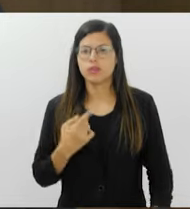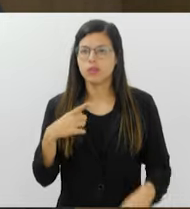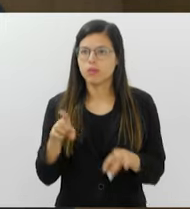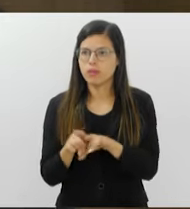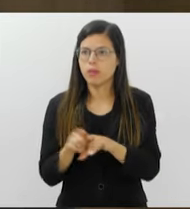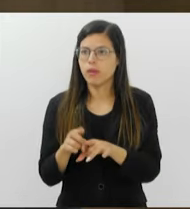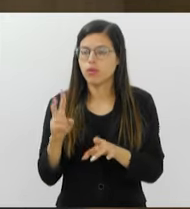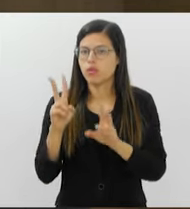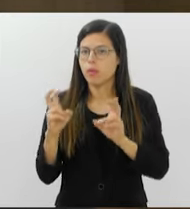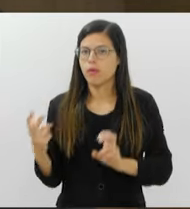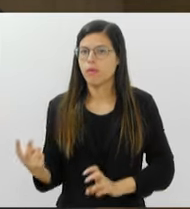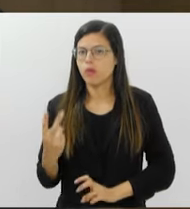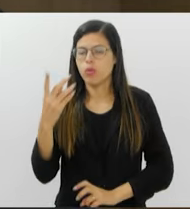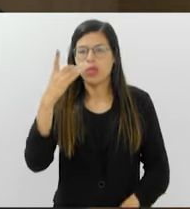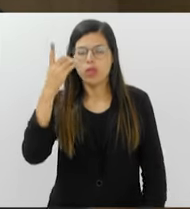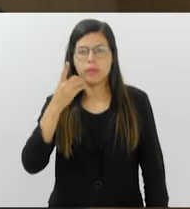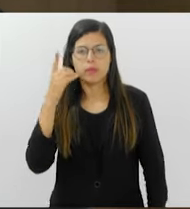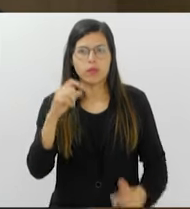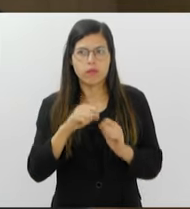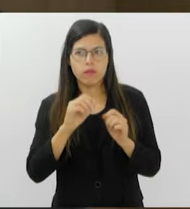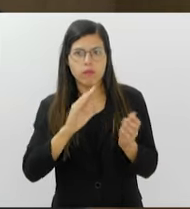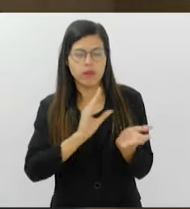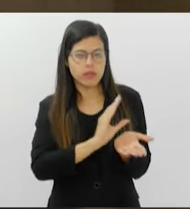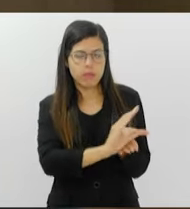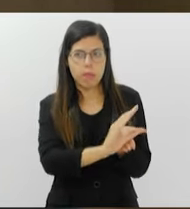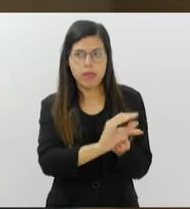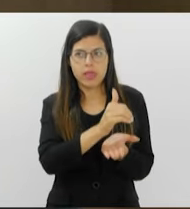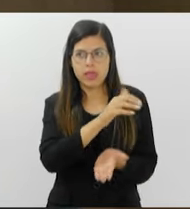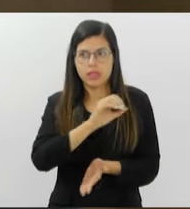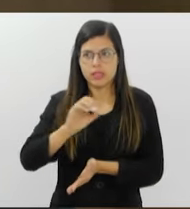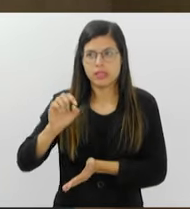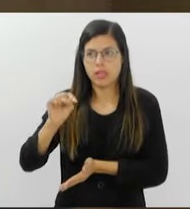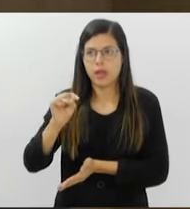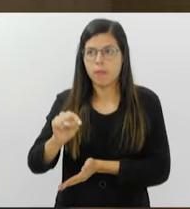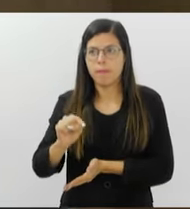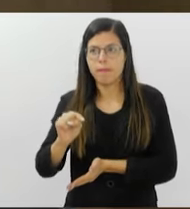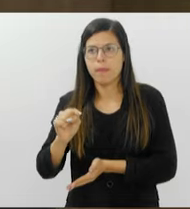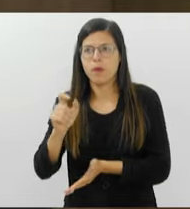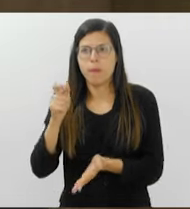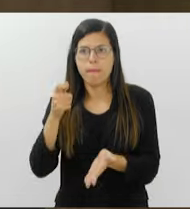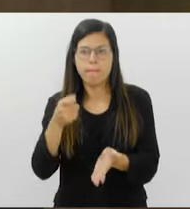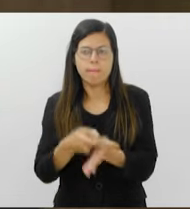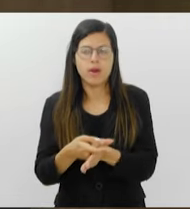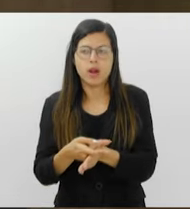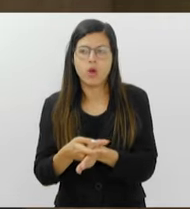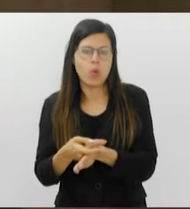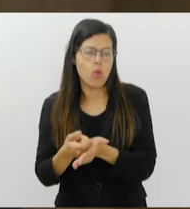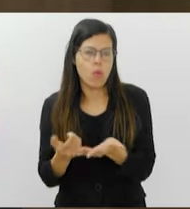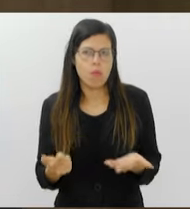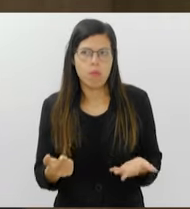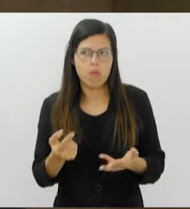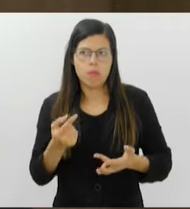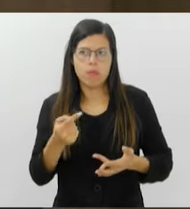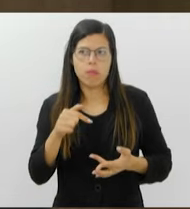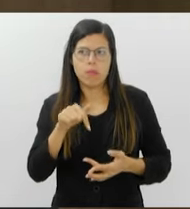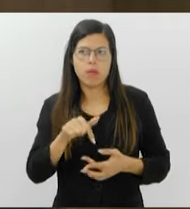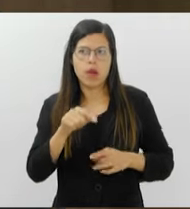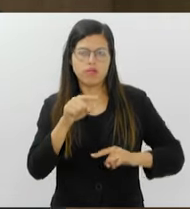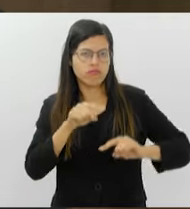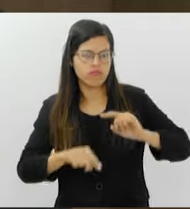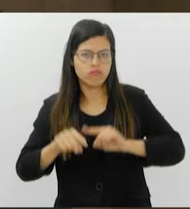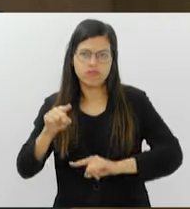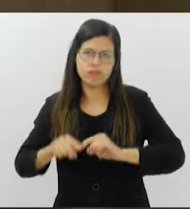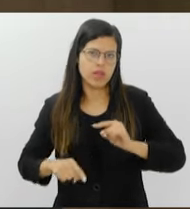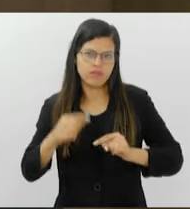valor. O deputado faz uma emenda com valor de 100 mil para aquisição, um exemplo, de 2 UTIs móveis. A gente sabe que 2 UTIs móveis não custa